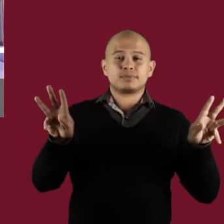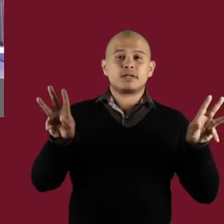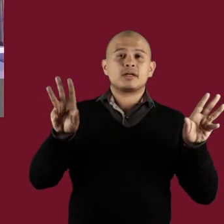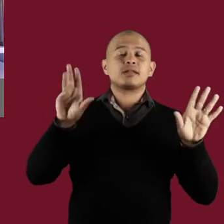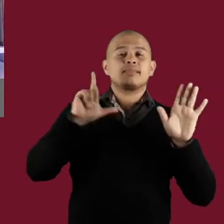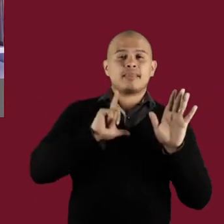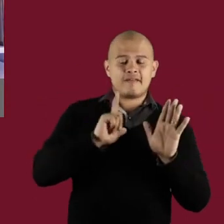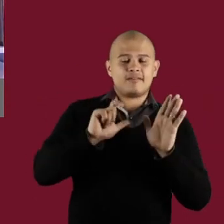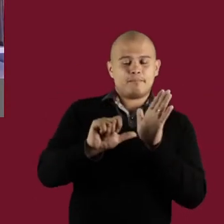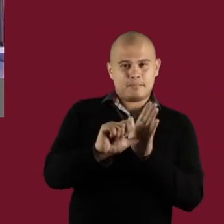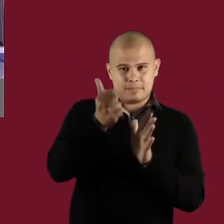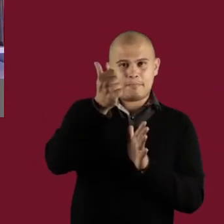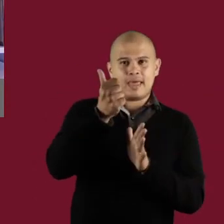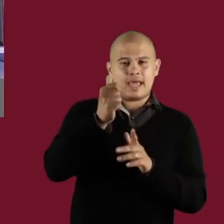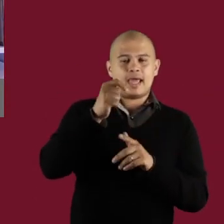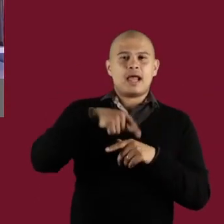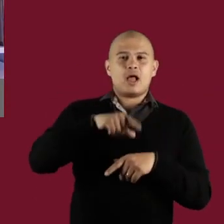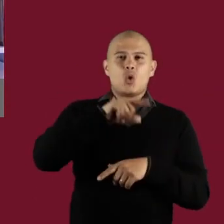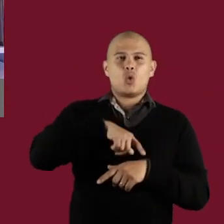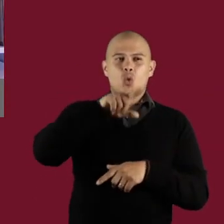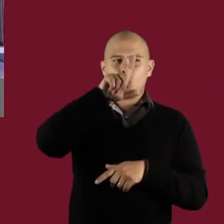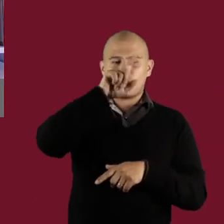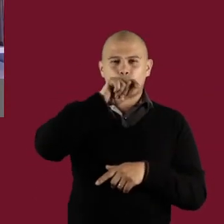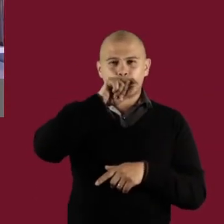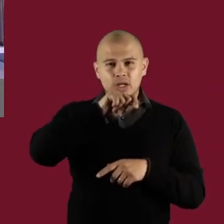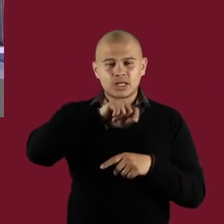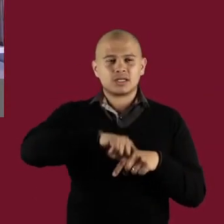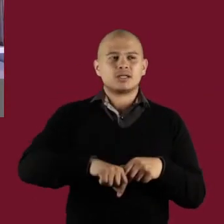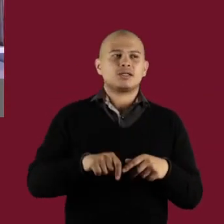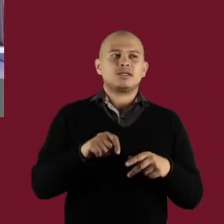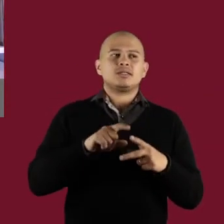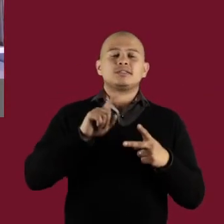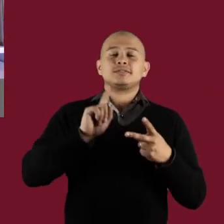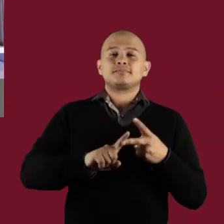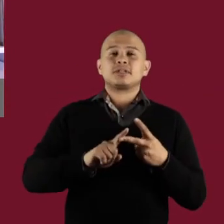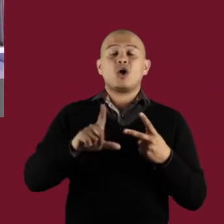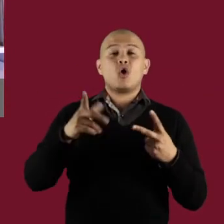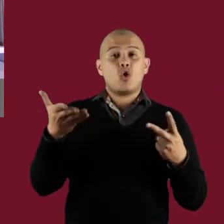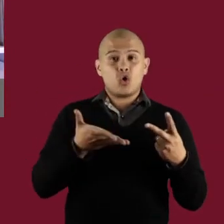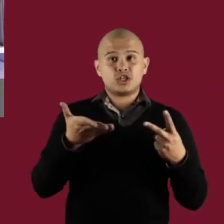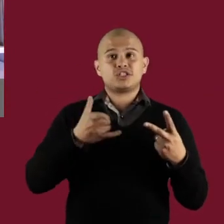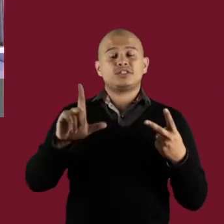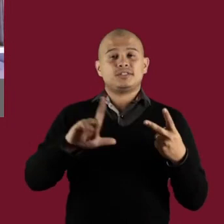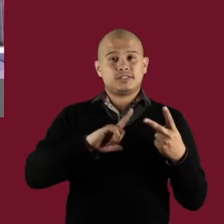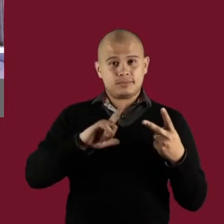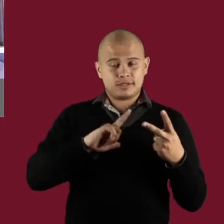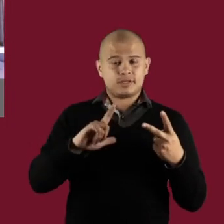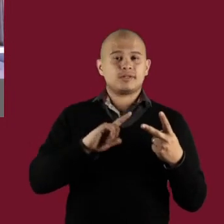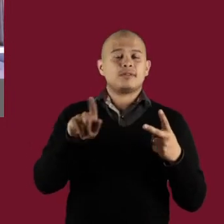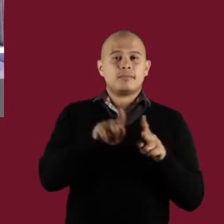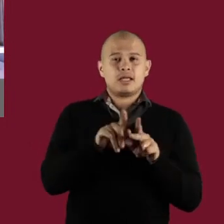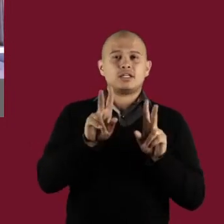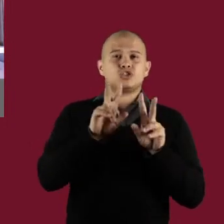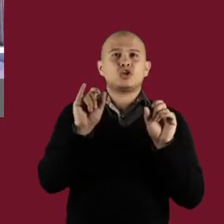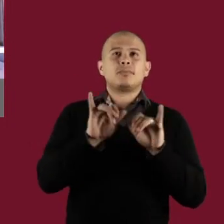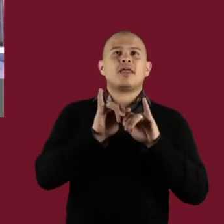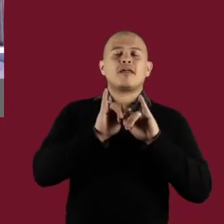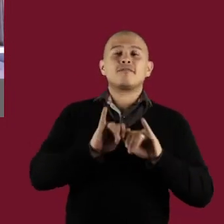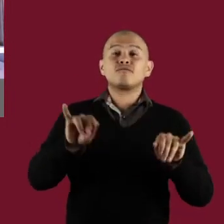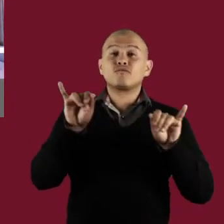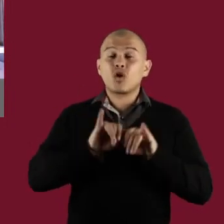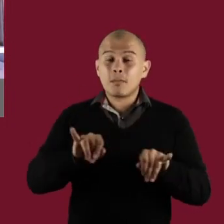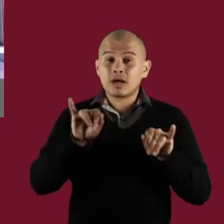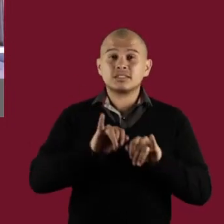conta no Twitter. Temos hoje uma conta ligada a informação, onde os profissionais podem